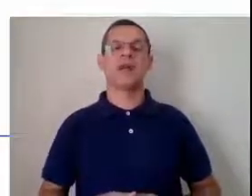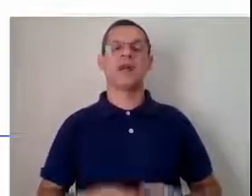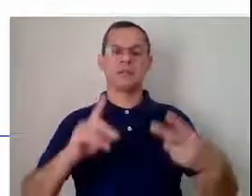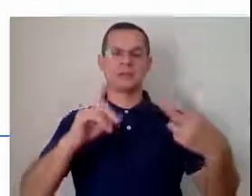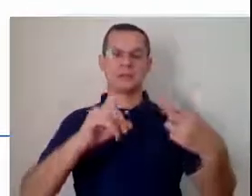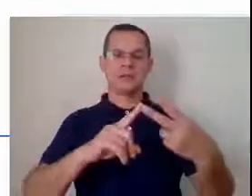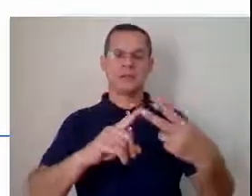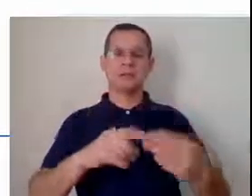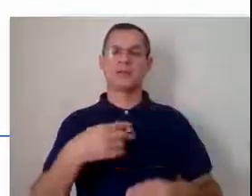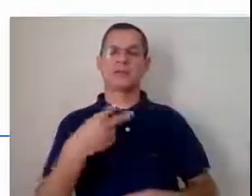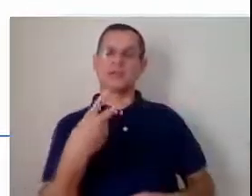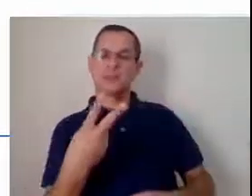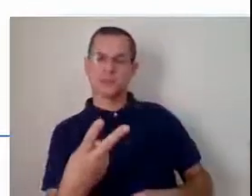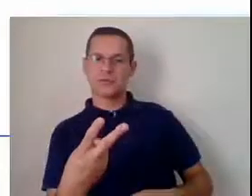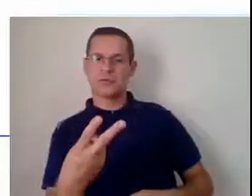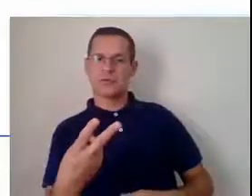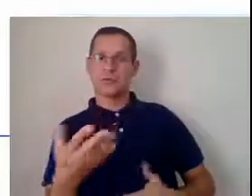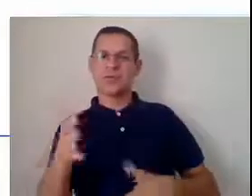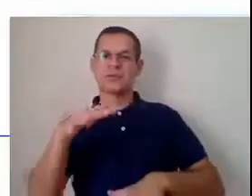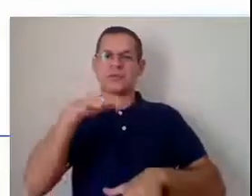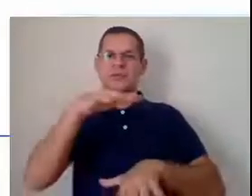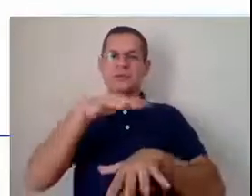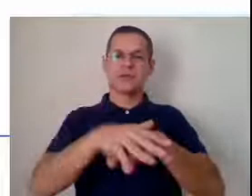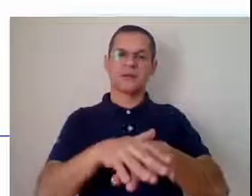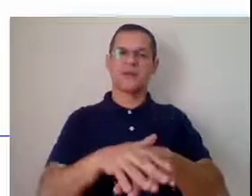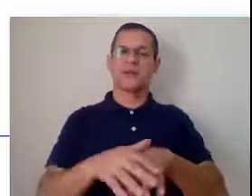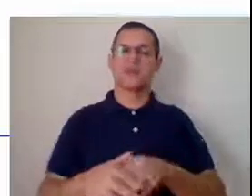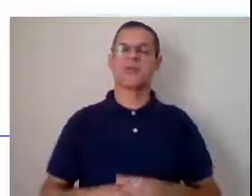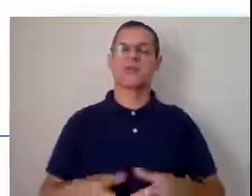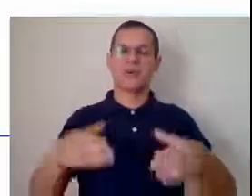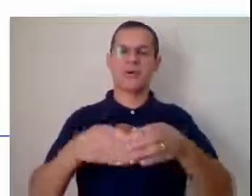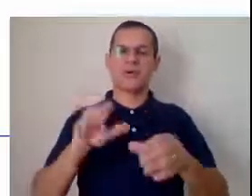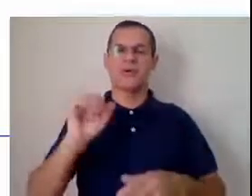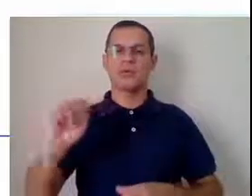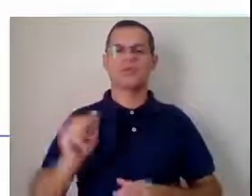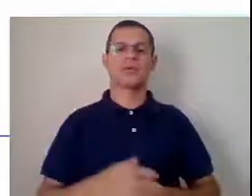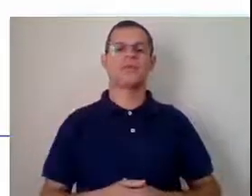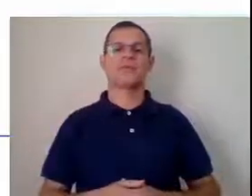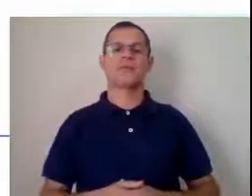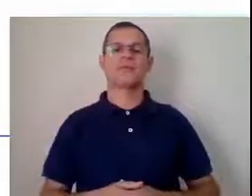Segunda, o 2 pertence ao conjunto A?